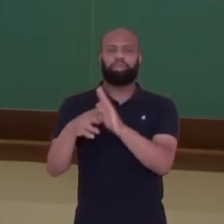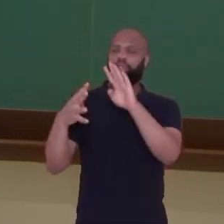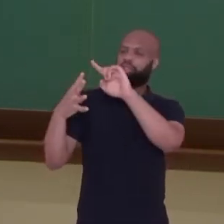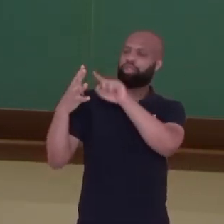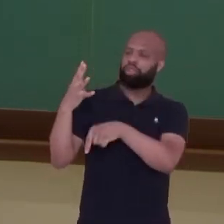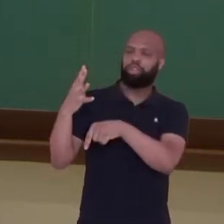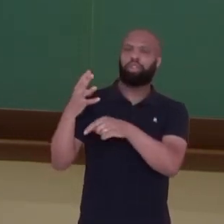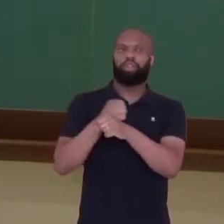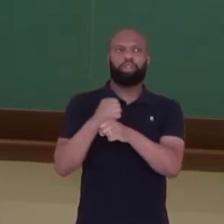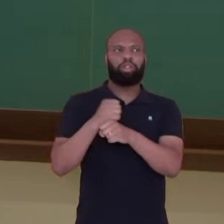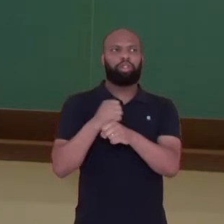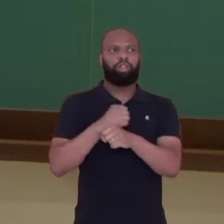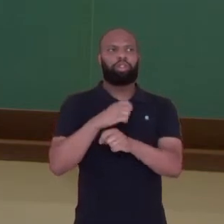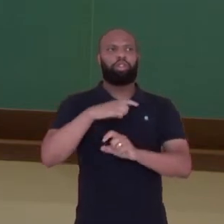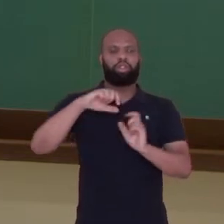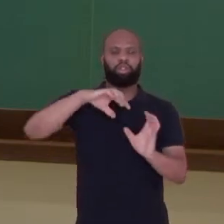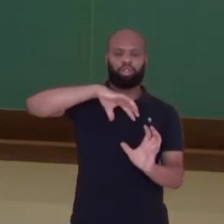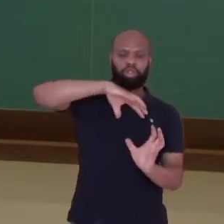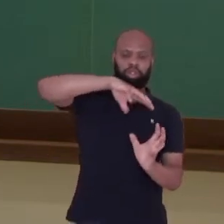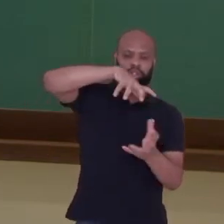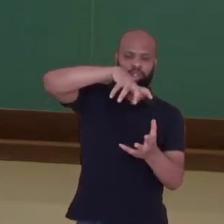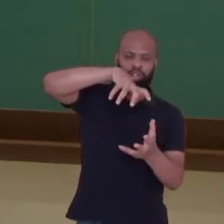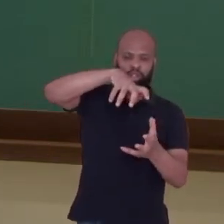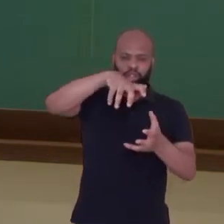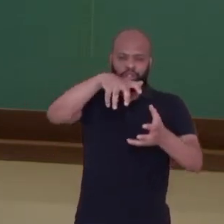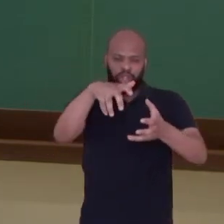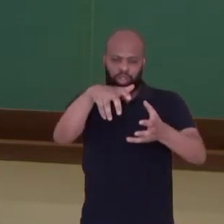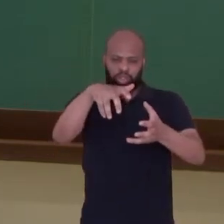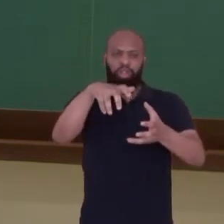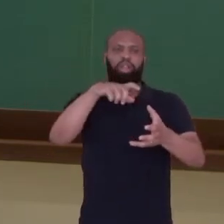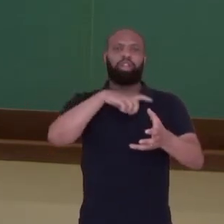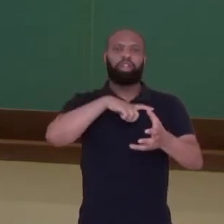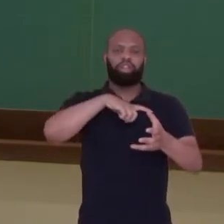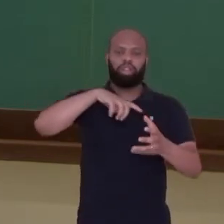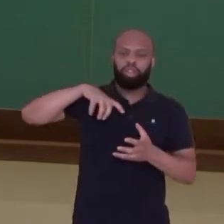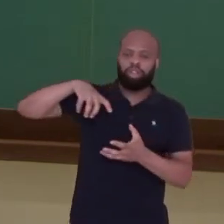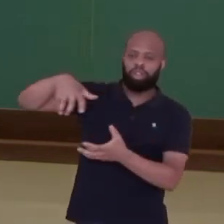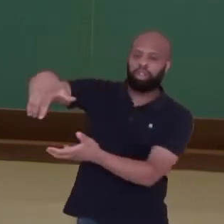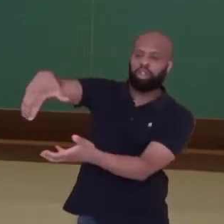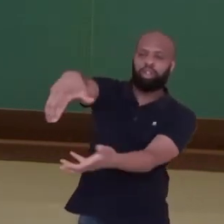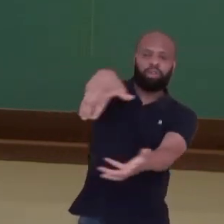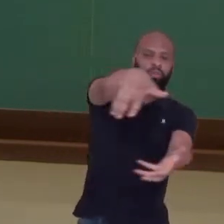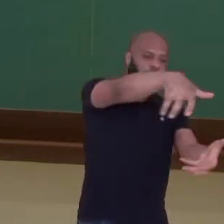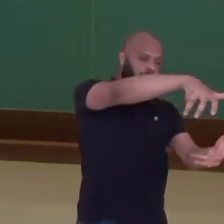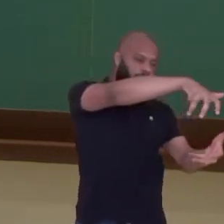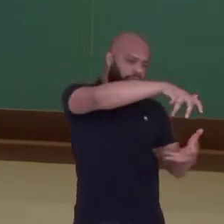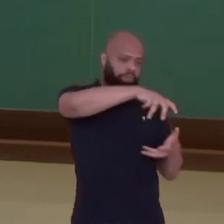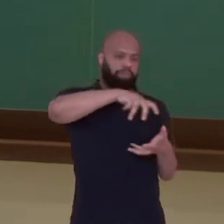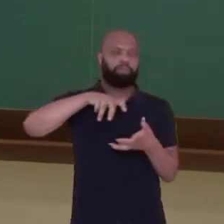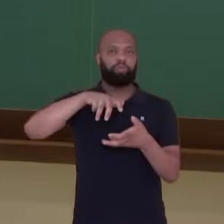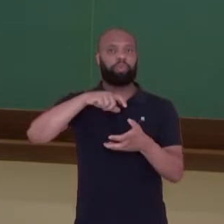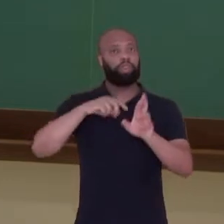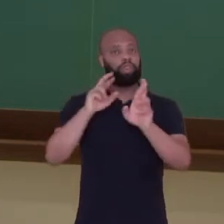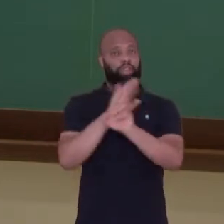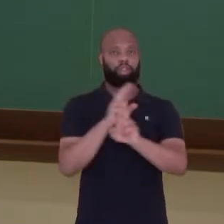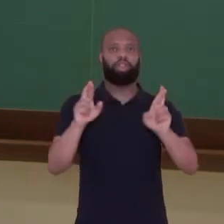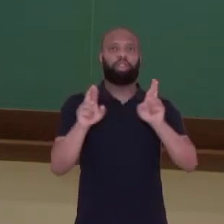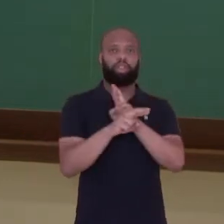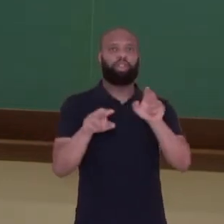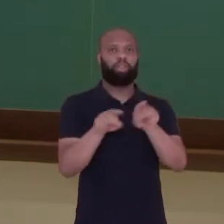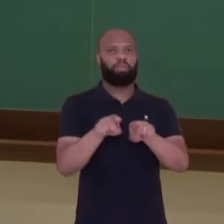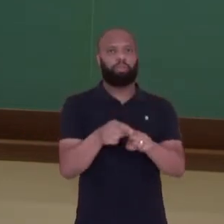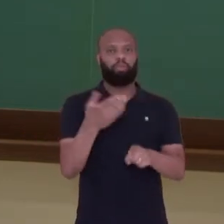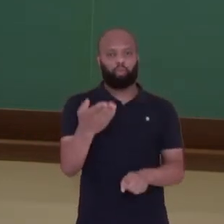temos a inclinação do nosso planeta associada ao movimento de translação. E tem relação com